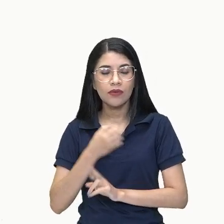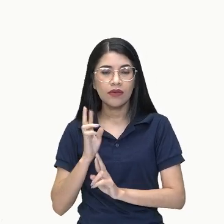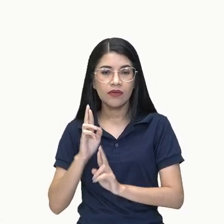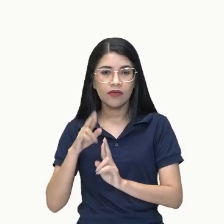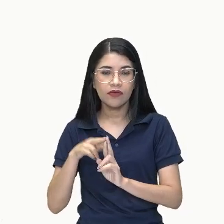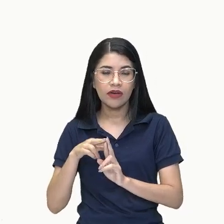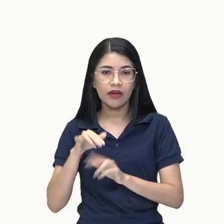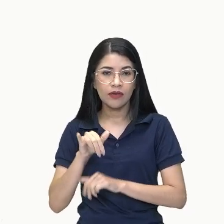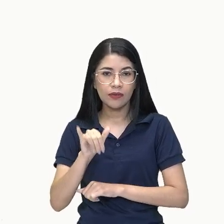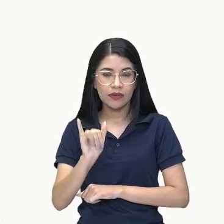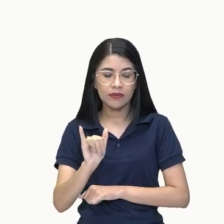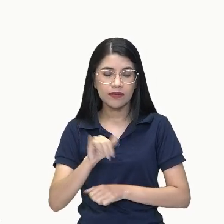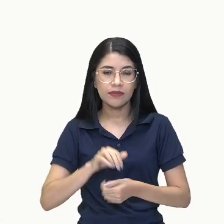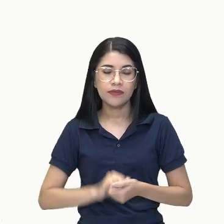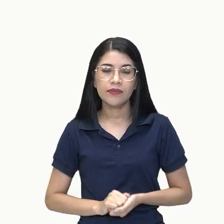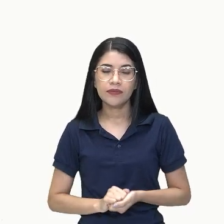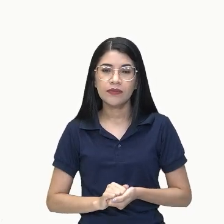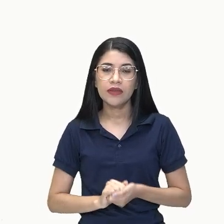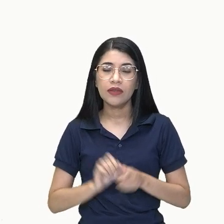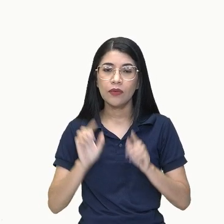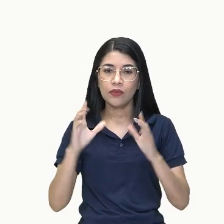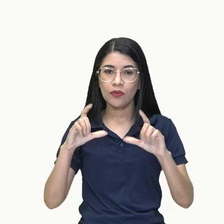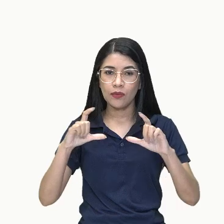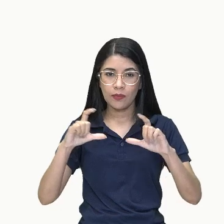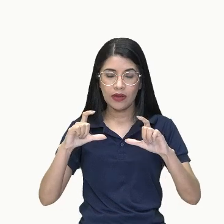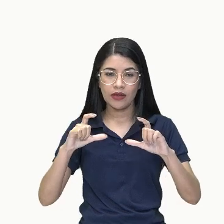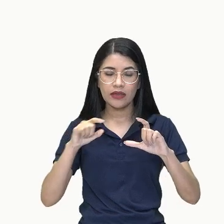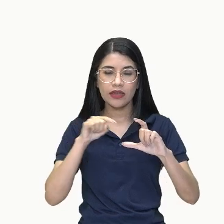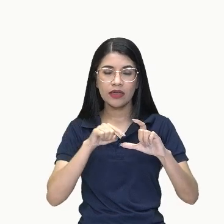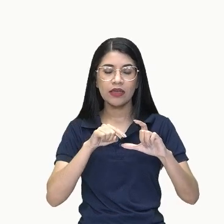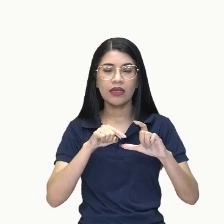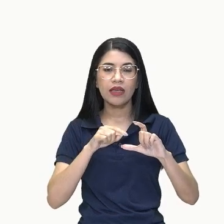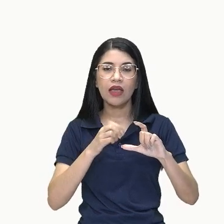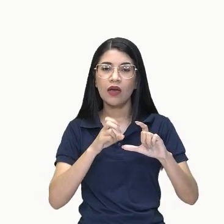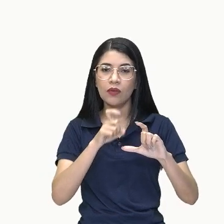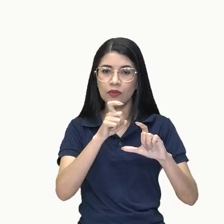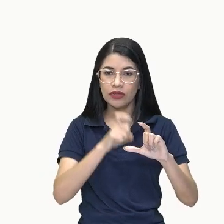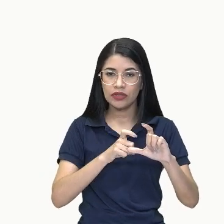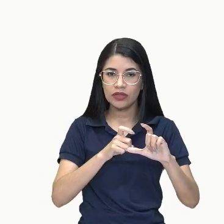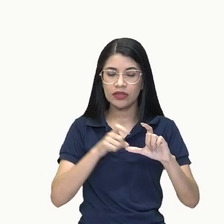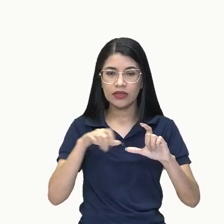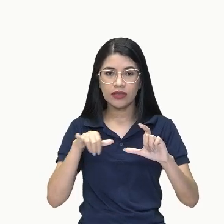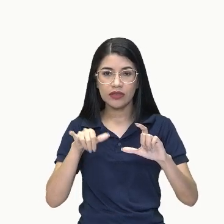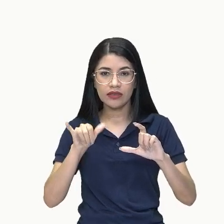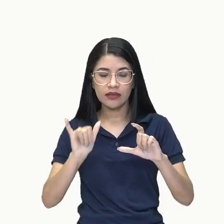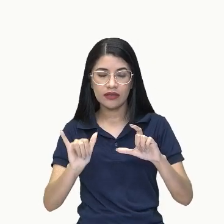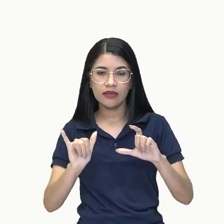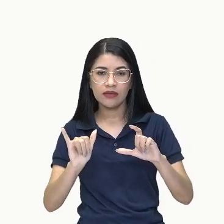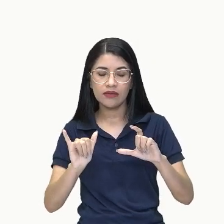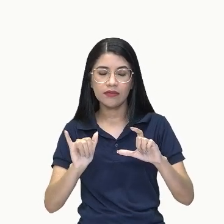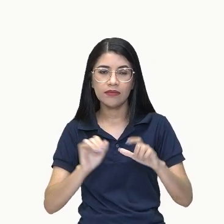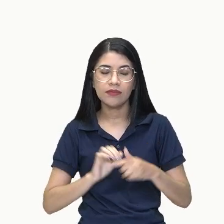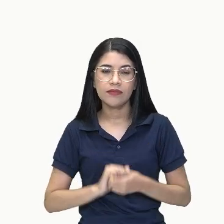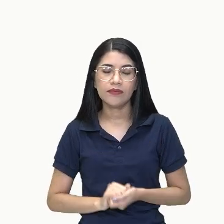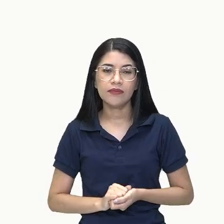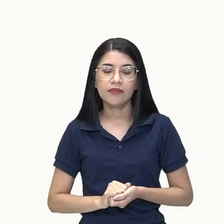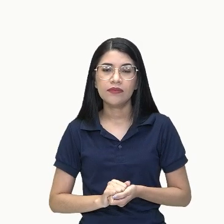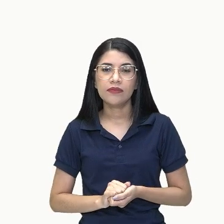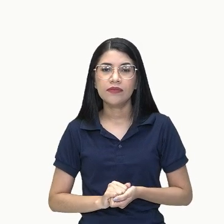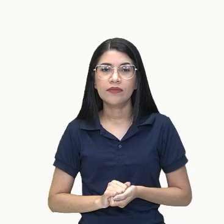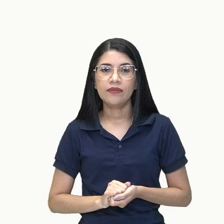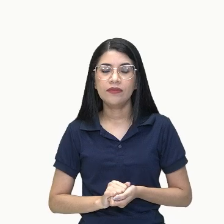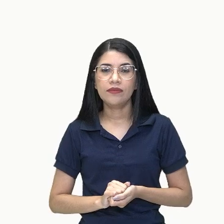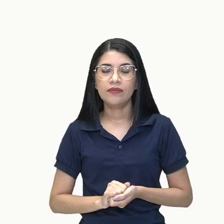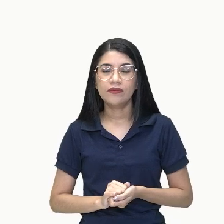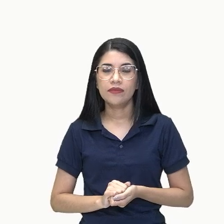ordenadas. Então, dentro do parêntese, o primeiro número se refere ao eixo x e o segundo número se refere ao eixo